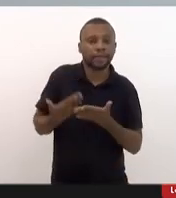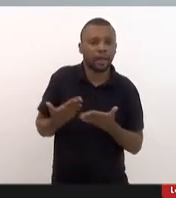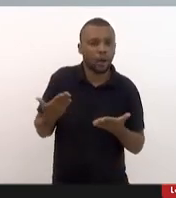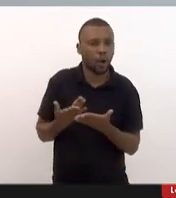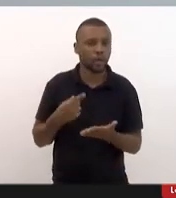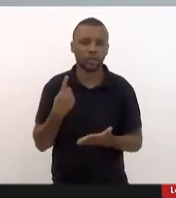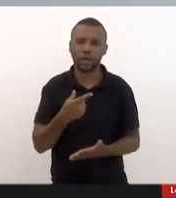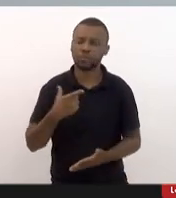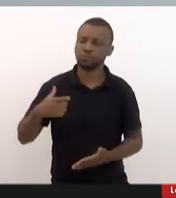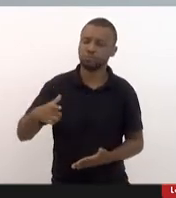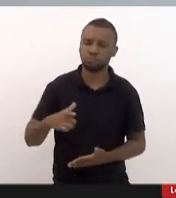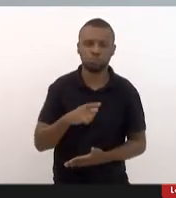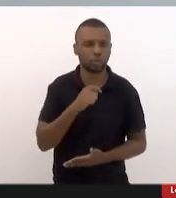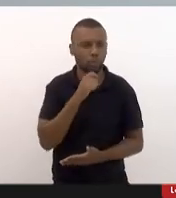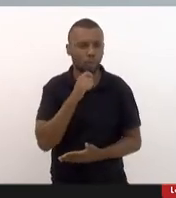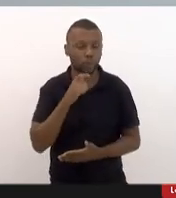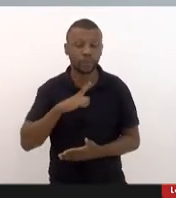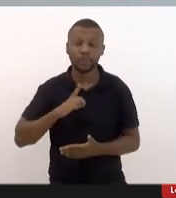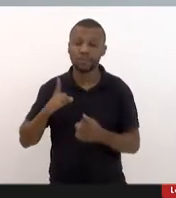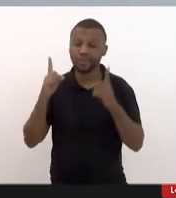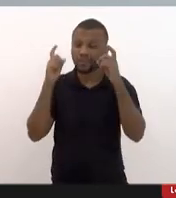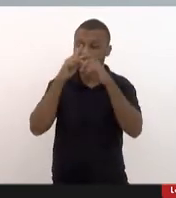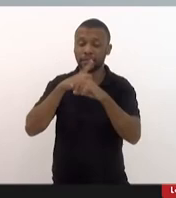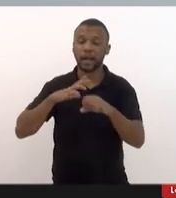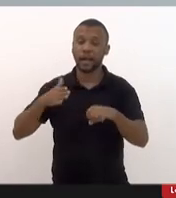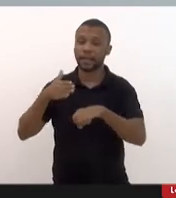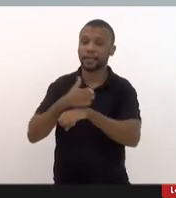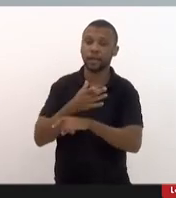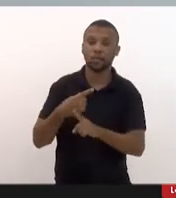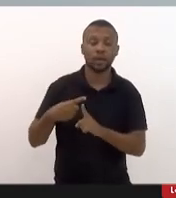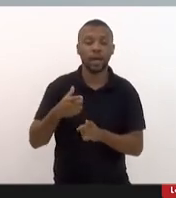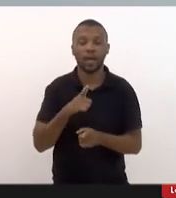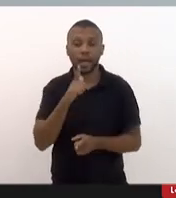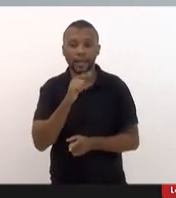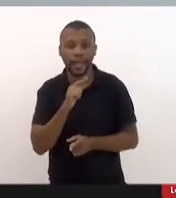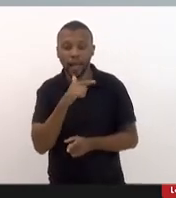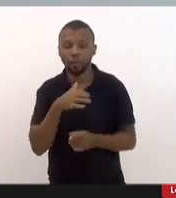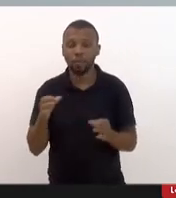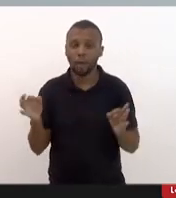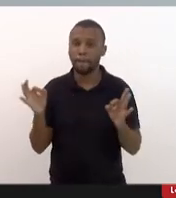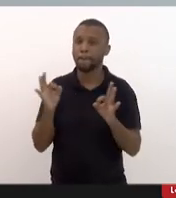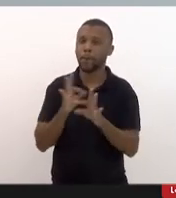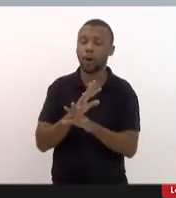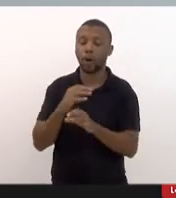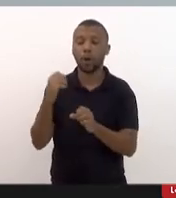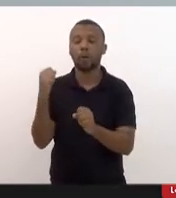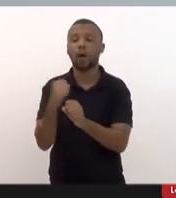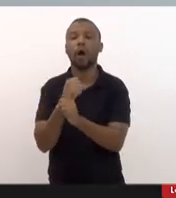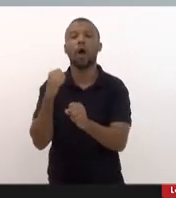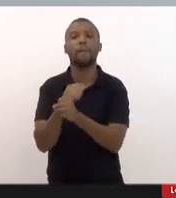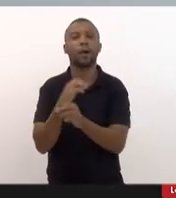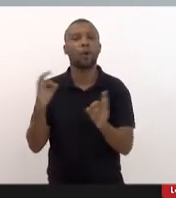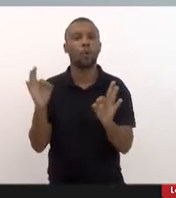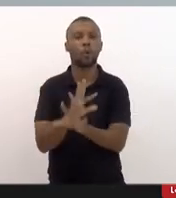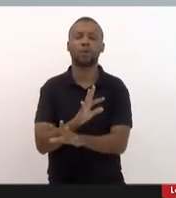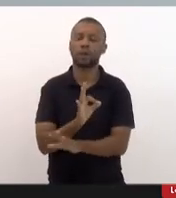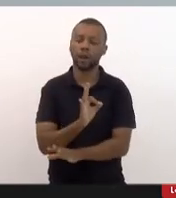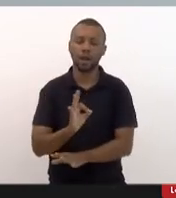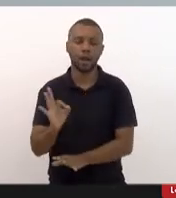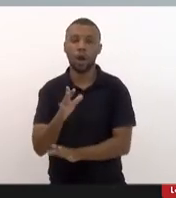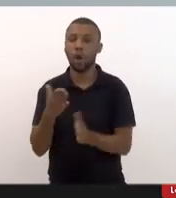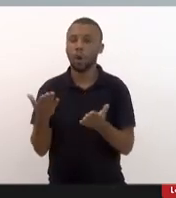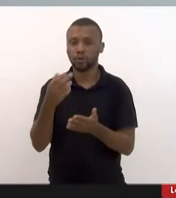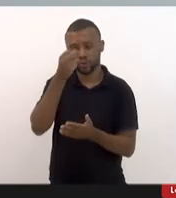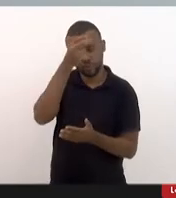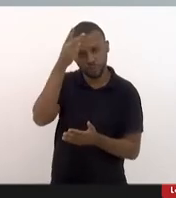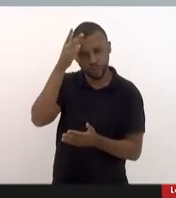nós temos a dificuldade até para o acesso, que a nossa ala não foi completamente, não foi concluída. Hoje, o município de Itaguaí, a